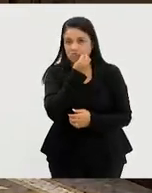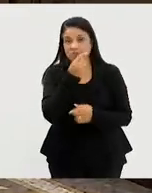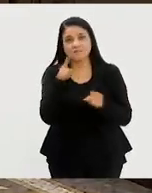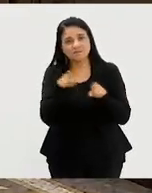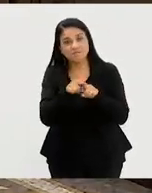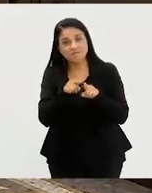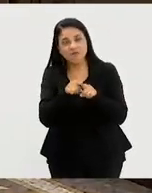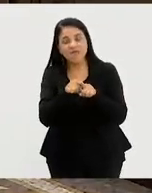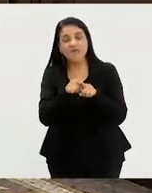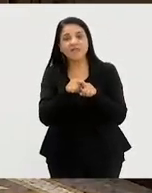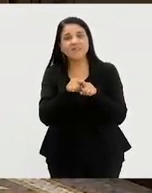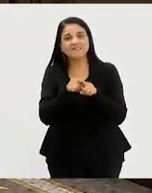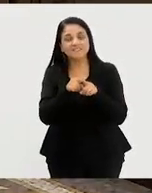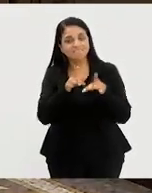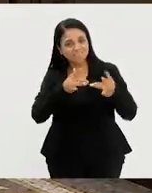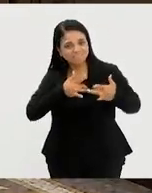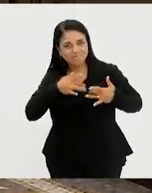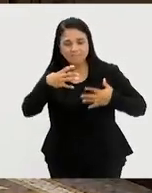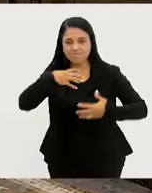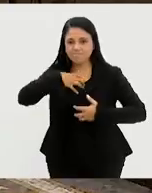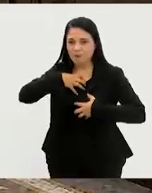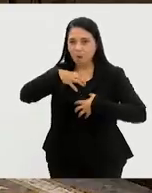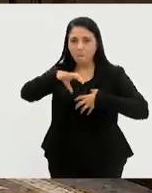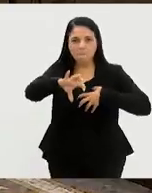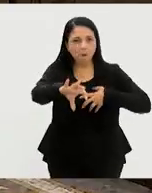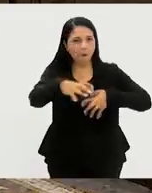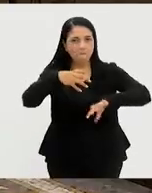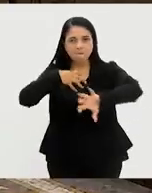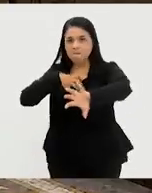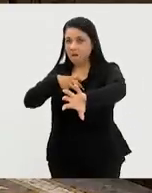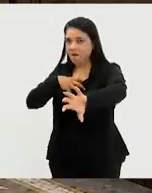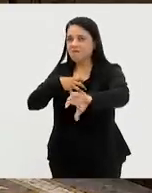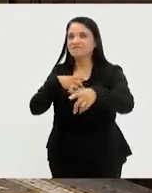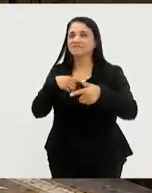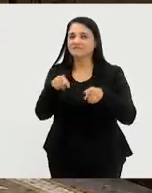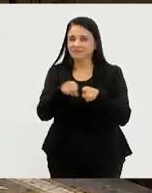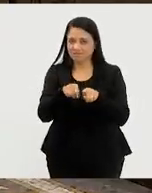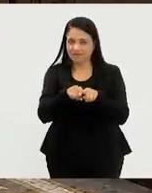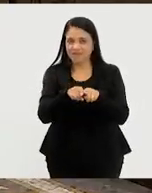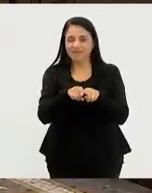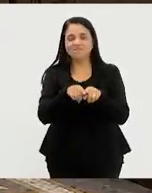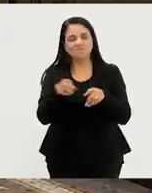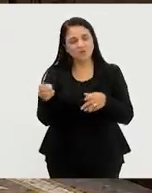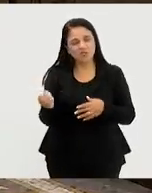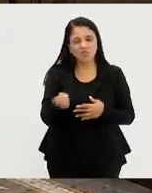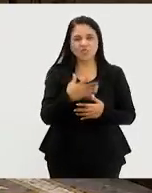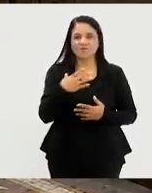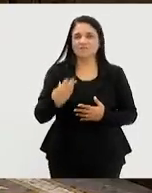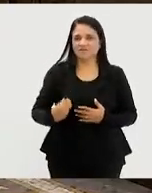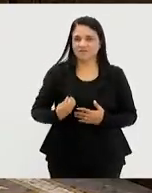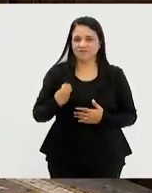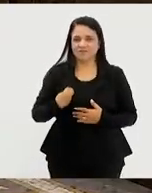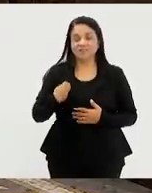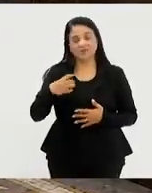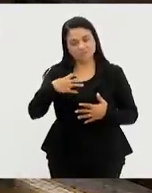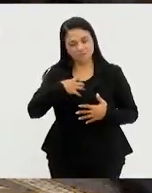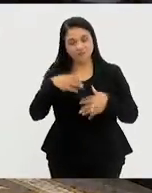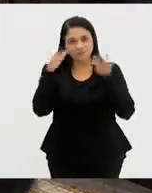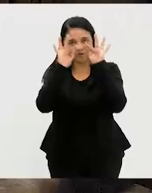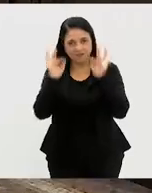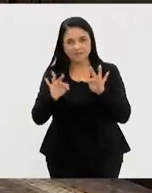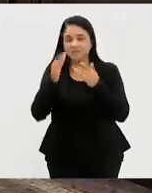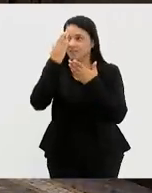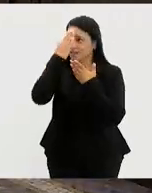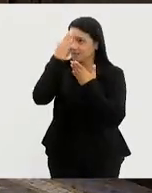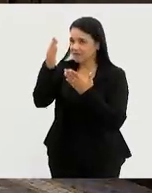afetar afetar se por uma criança afetasse pela possibilidade de uma nova vida então eu tô muito feliz xaj e agradeço